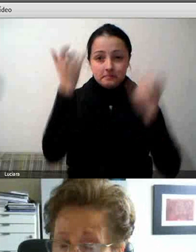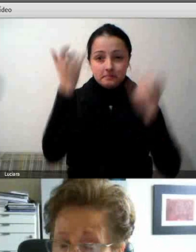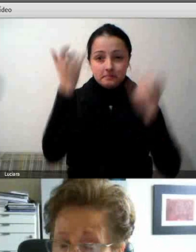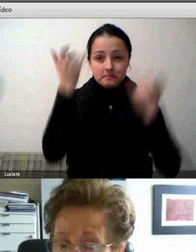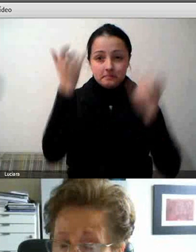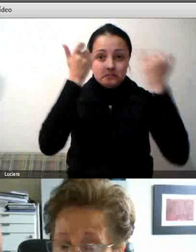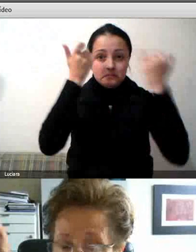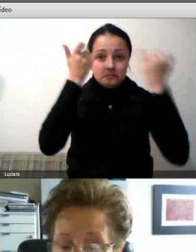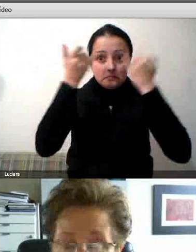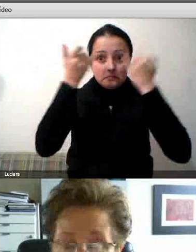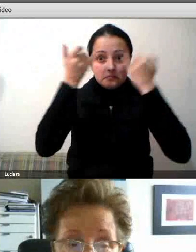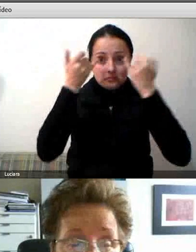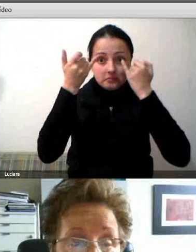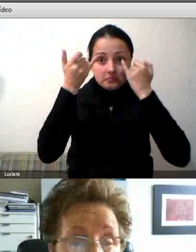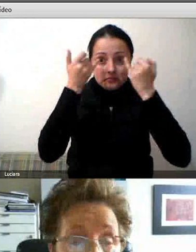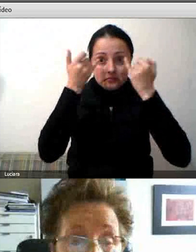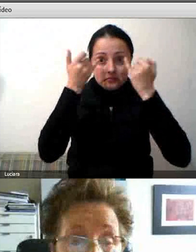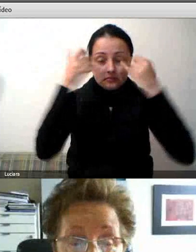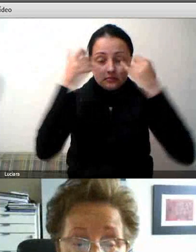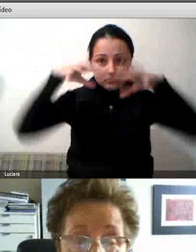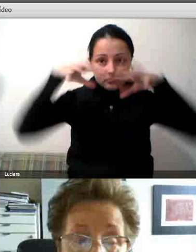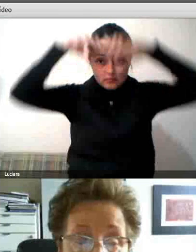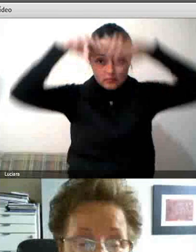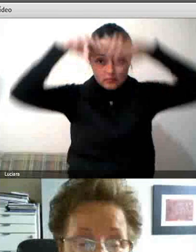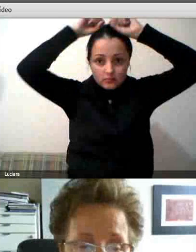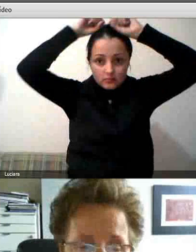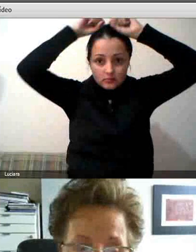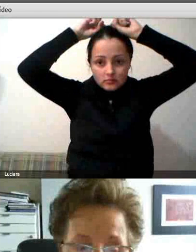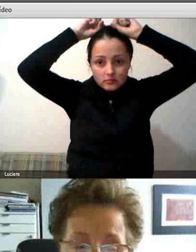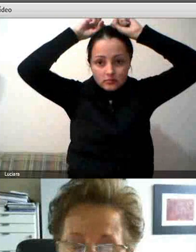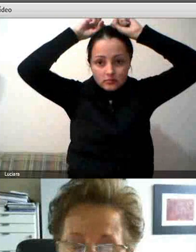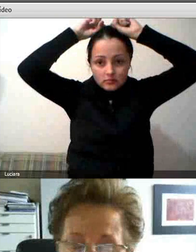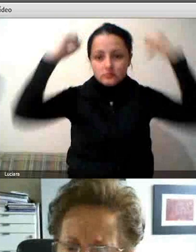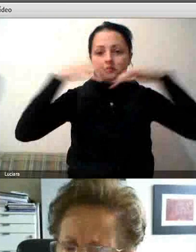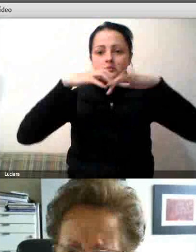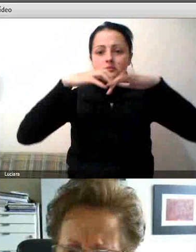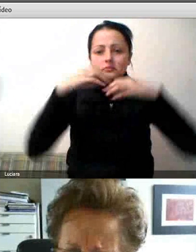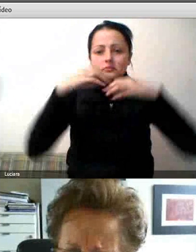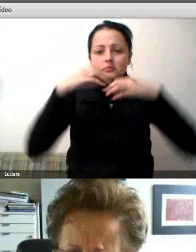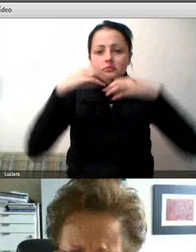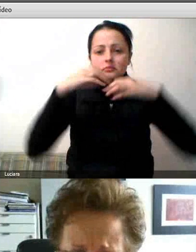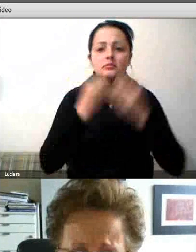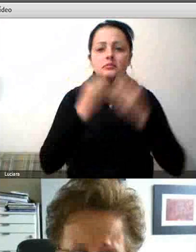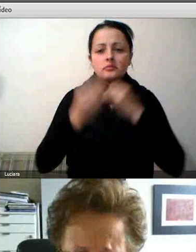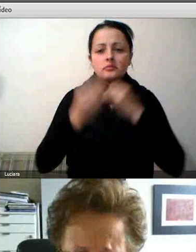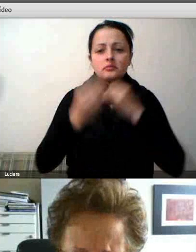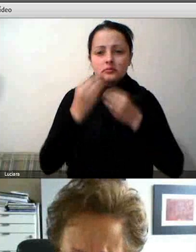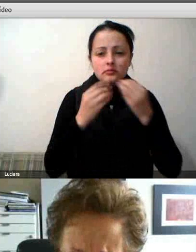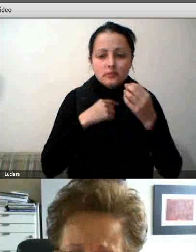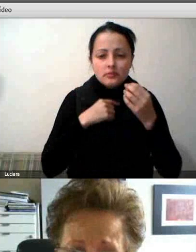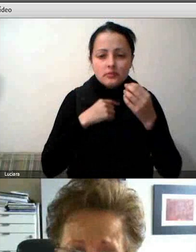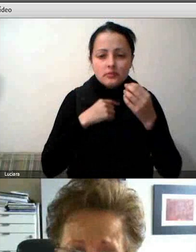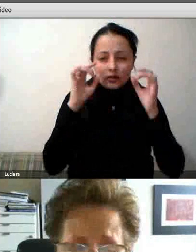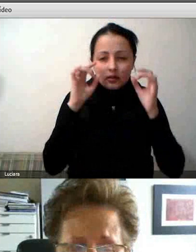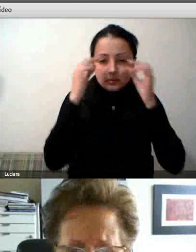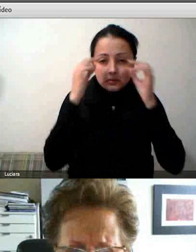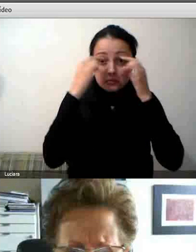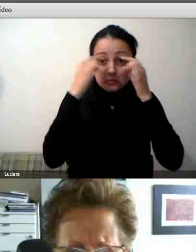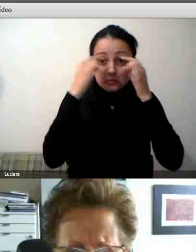Quem está controlando o tempo? Por que podemos ver? O olho humano é fantástico. E